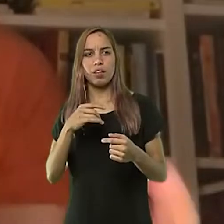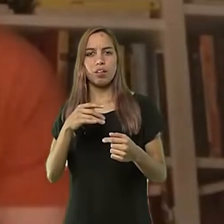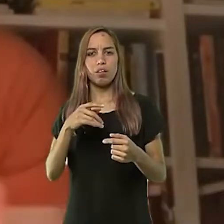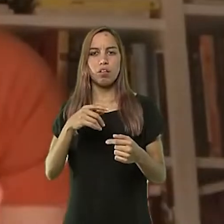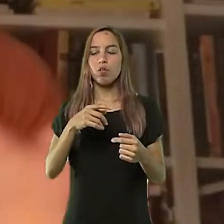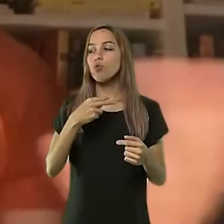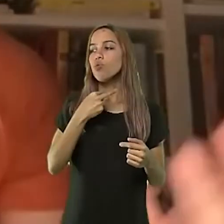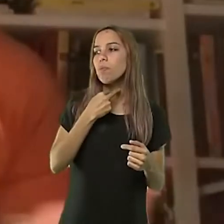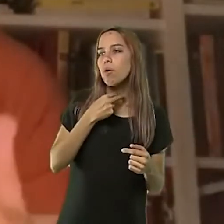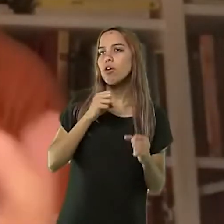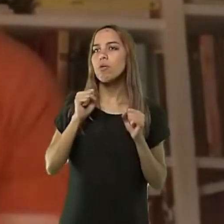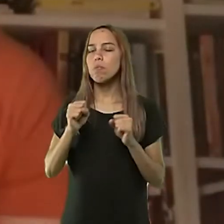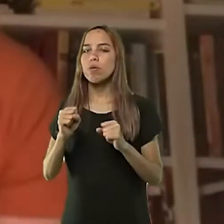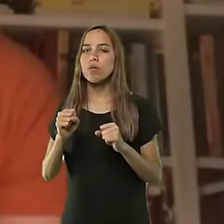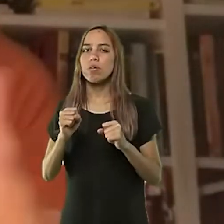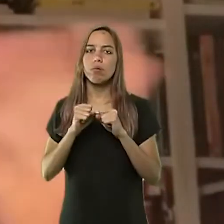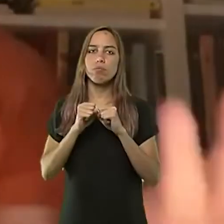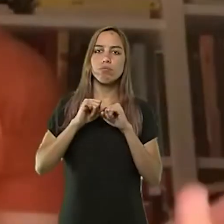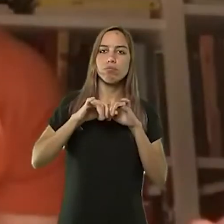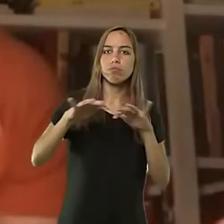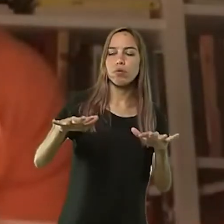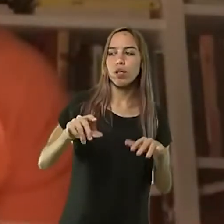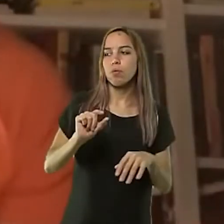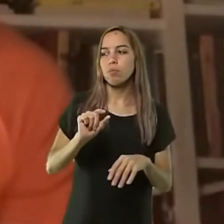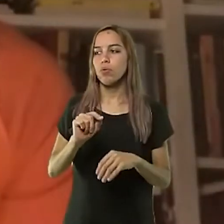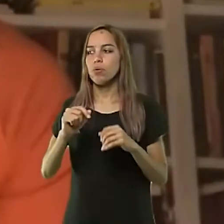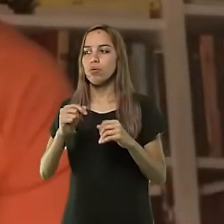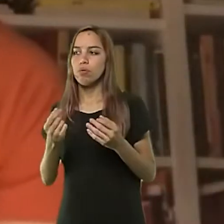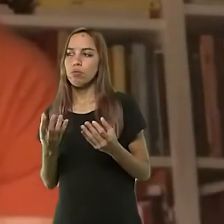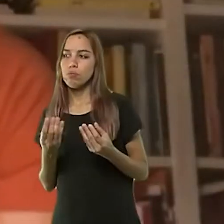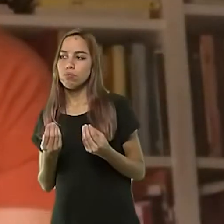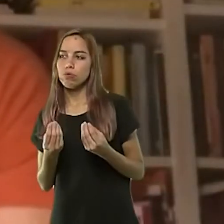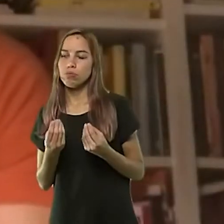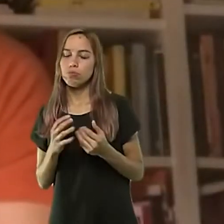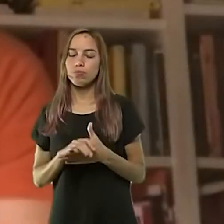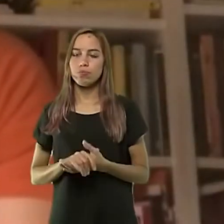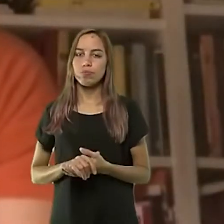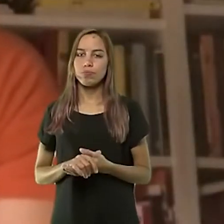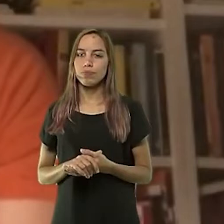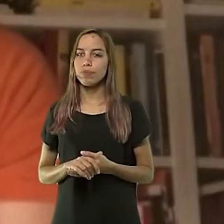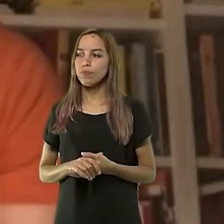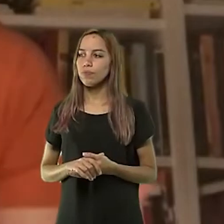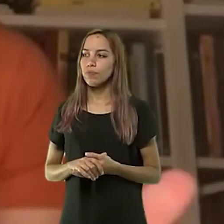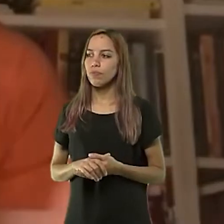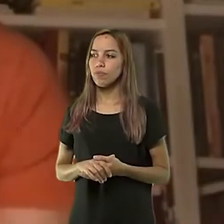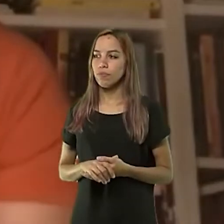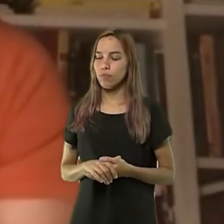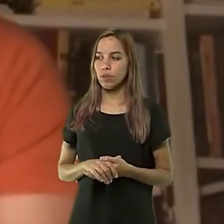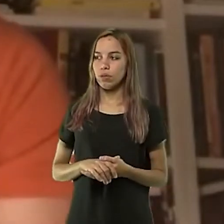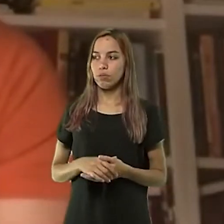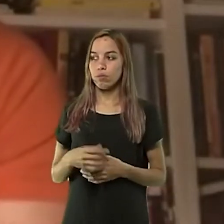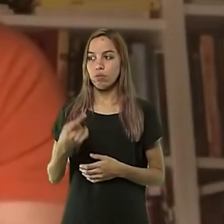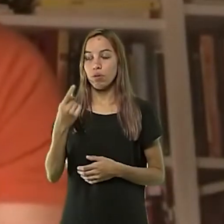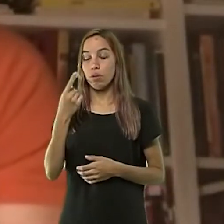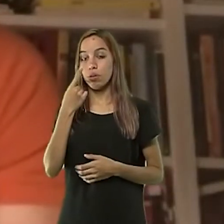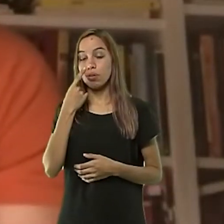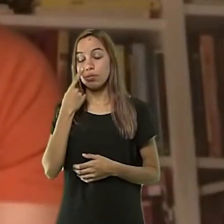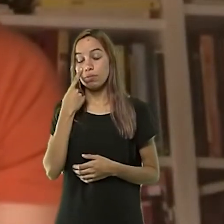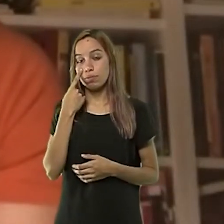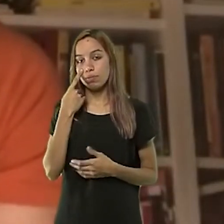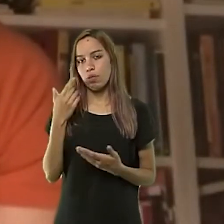vários exemplos de ambos os lados da barricada e com grandes escritores. Basta ver agora um dos